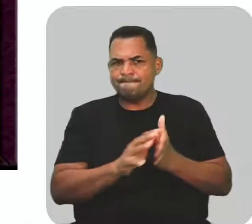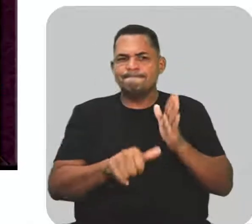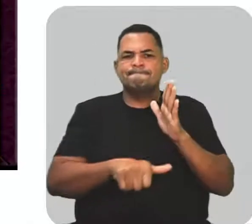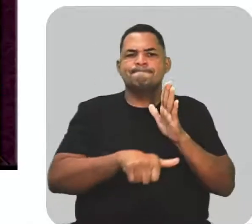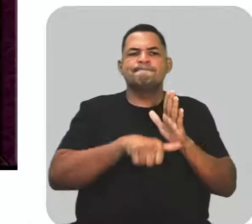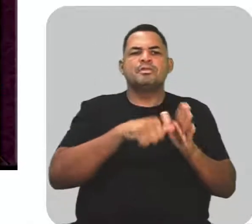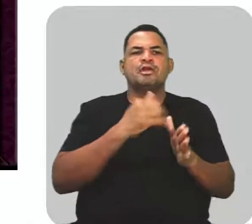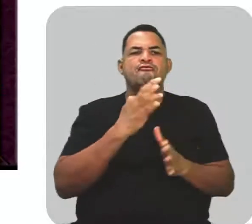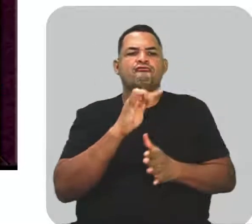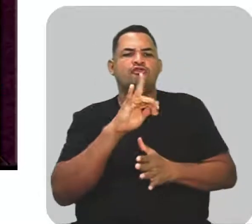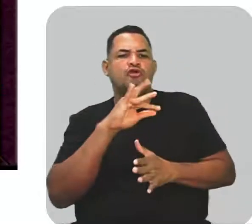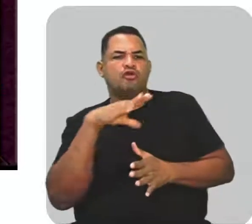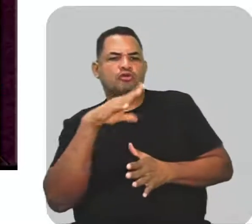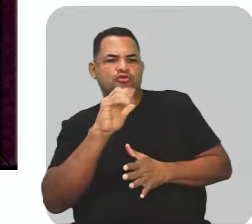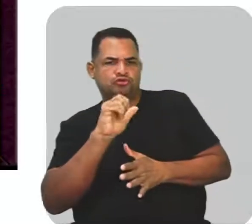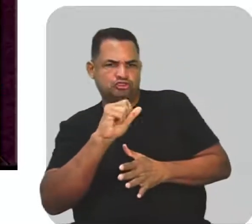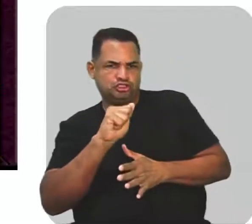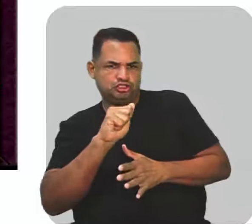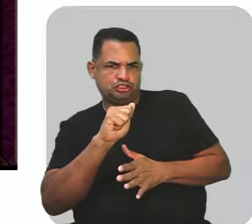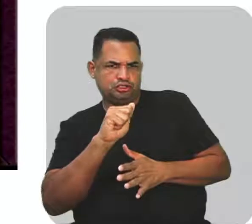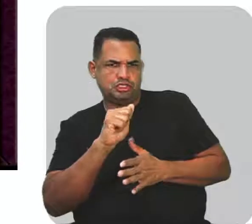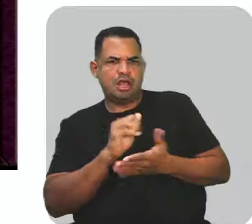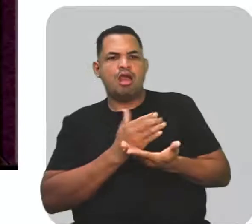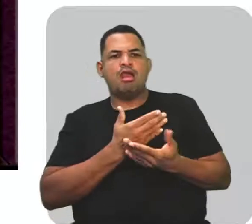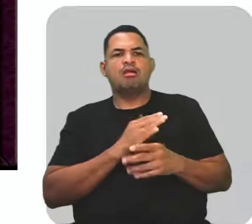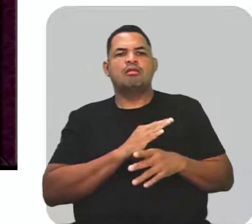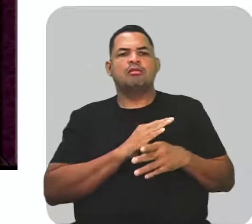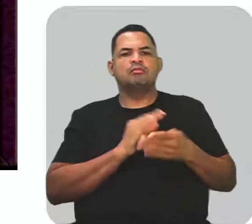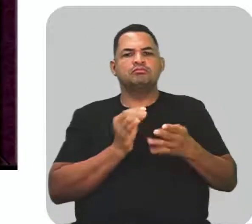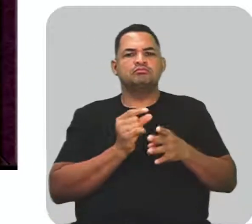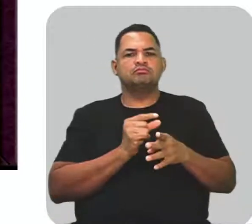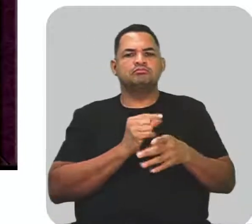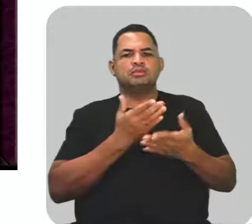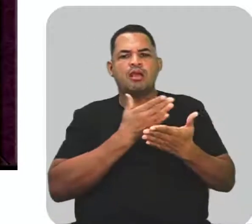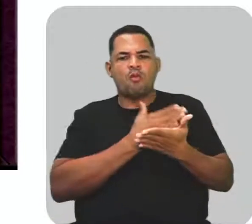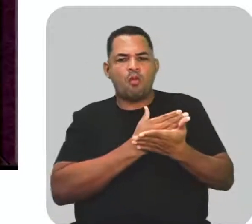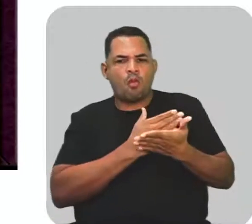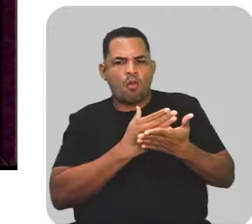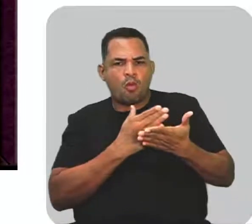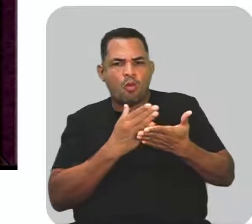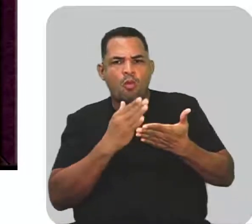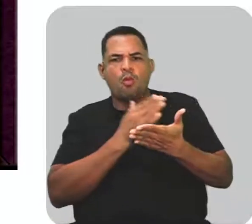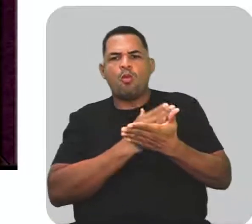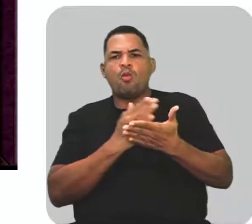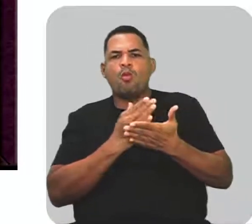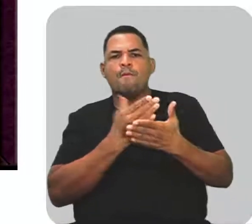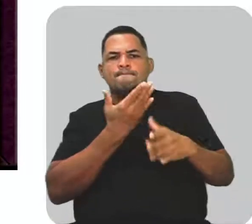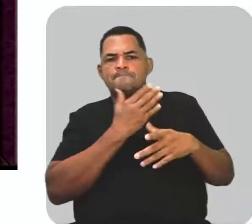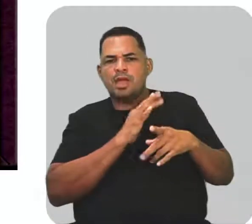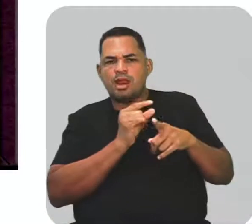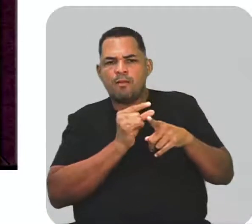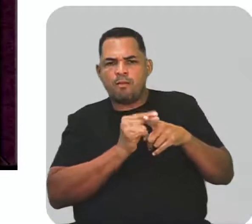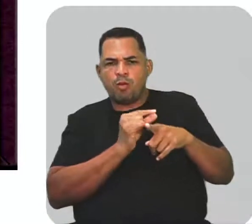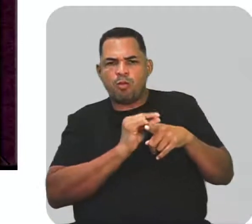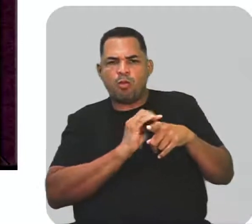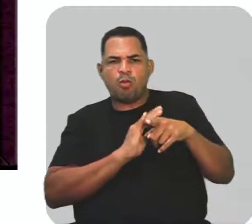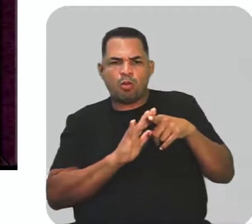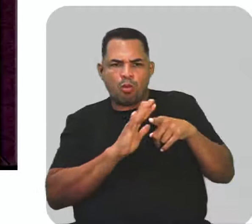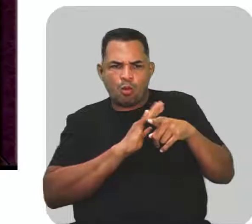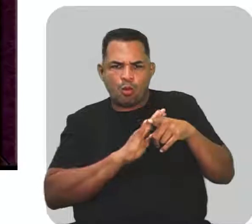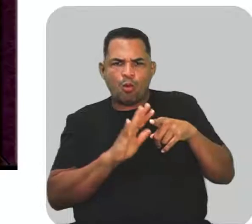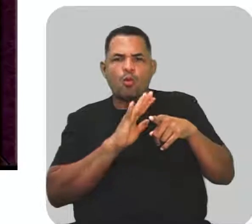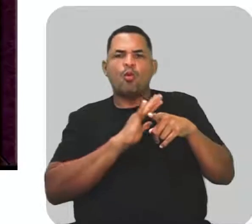em fonologia, né, que é aquela primeira parte, aquela parte introdutória, que a gente trabalha aí o som, a fonética, né,